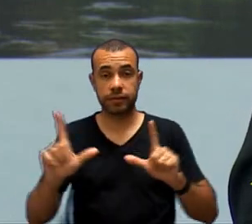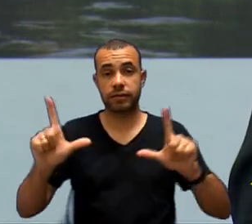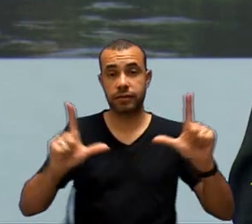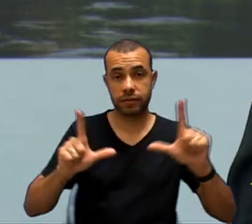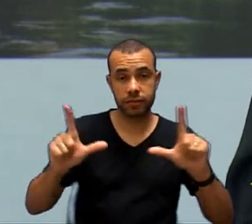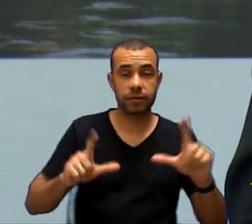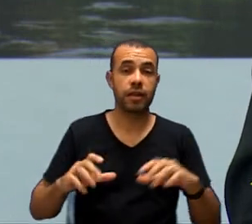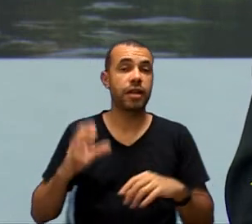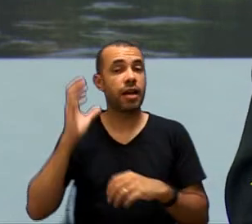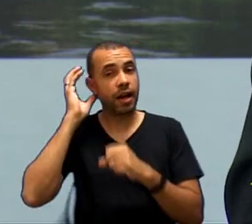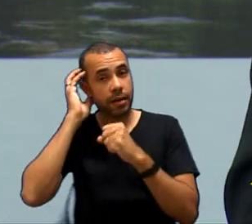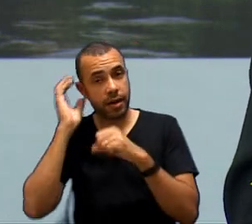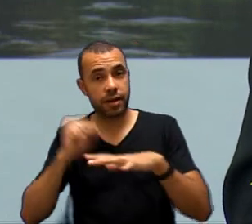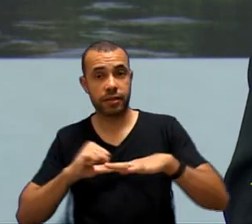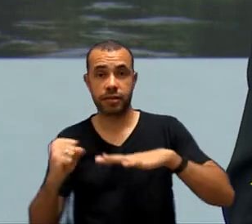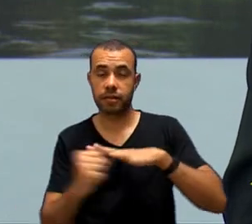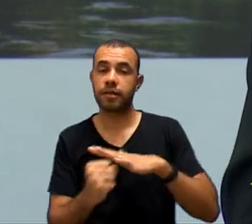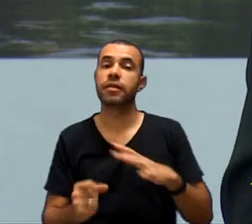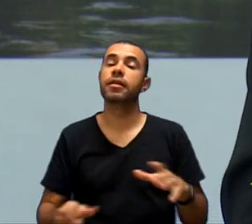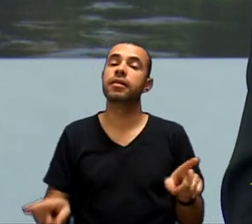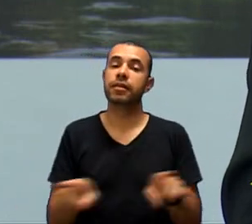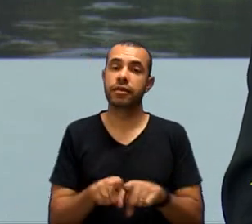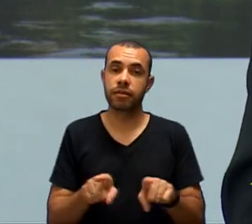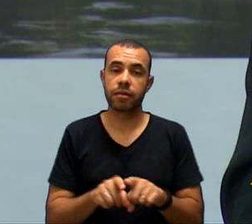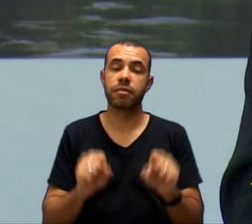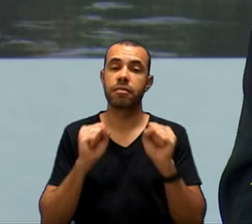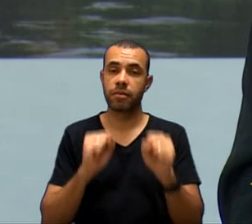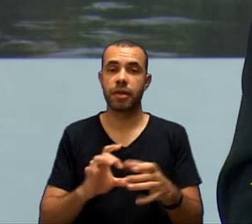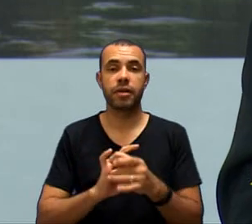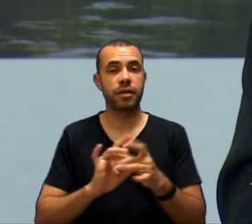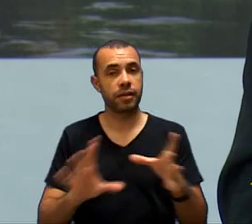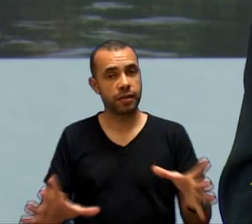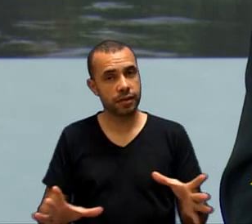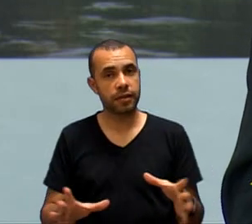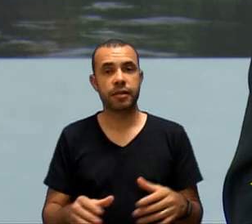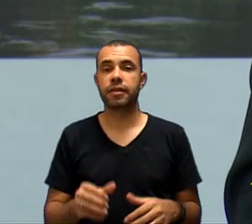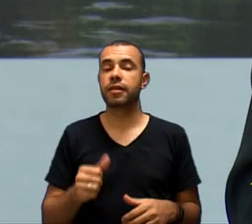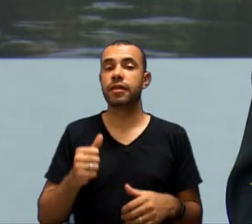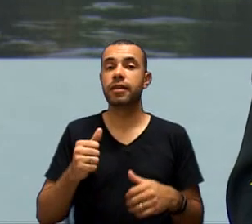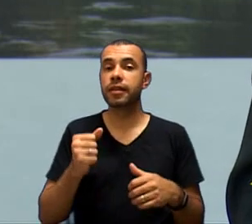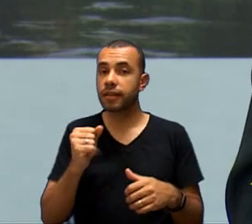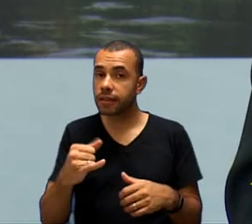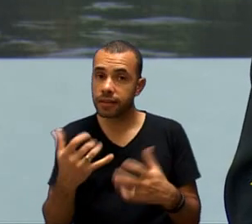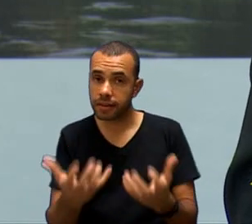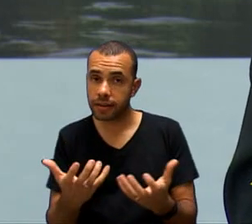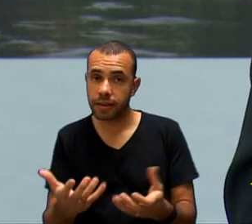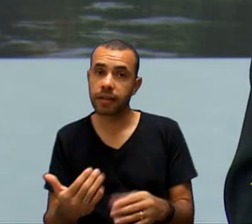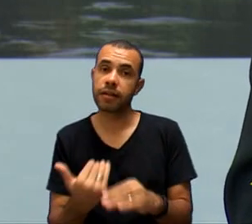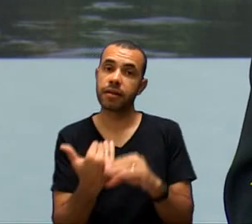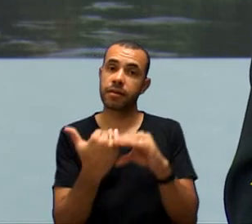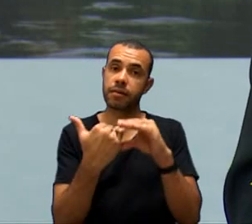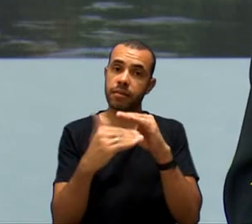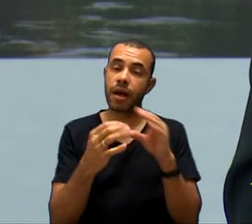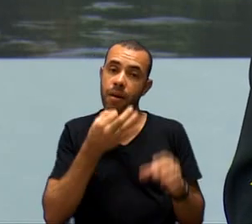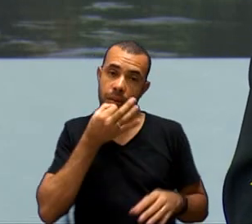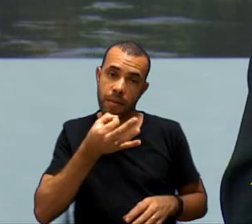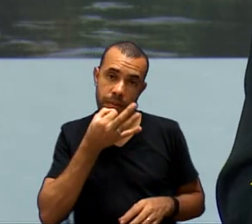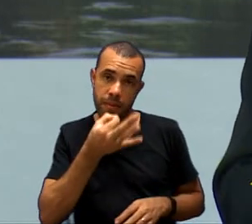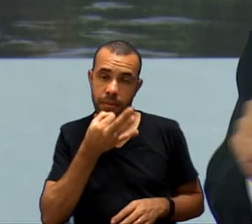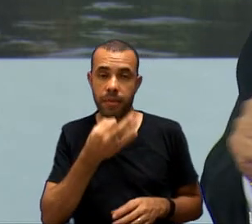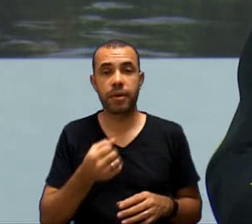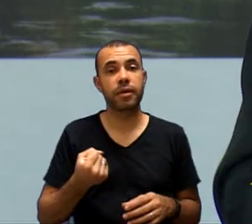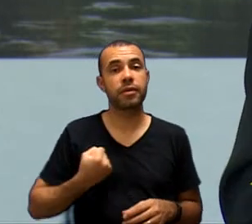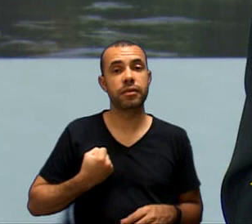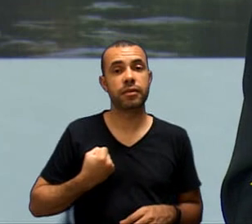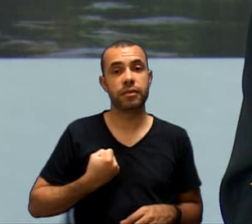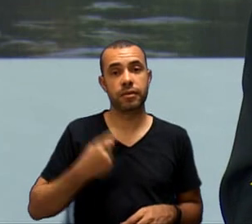rádio, pelas redes sociais, também têm a sua participação garantida, bastando para tal enviar a sua opinião, o seu questionamento,